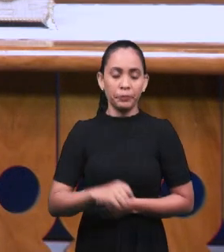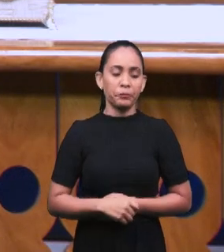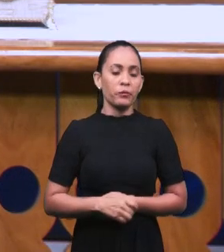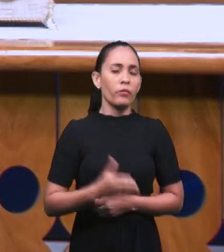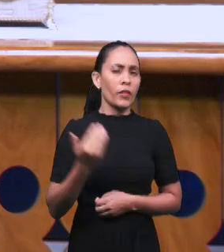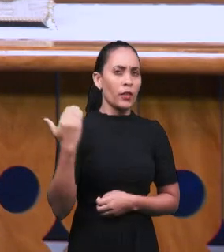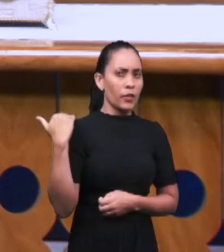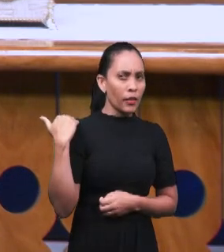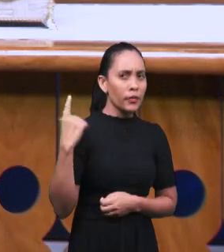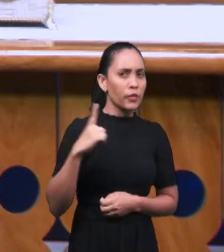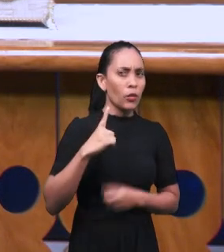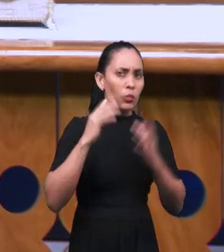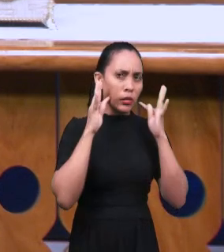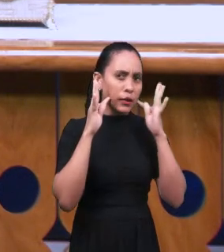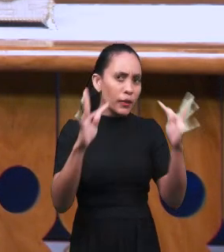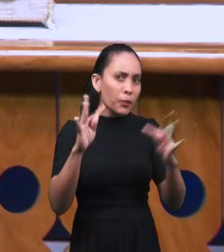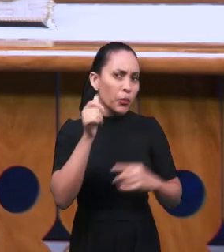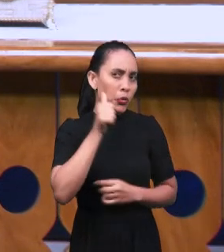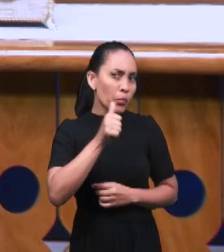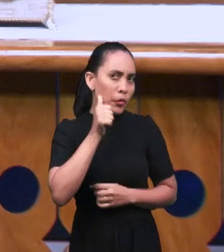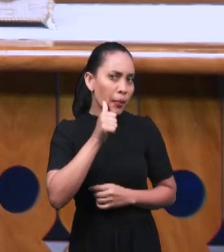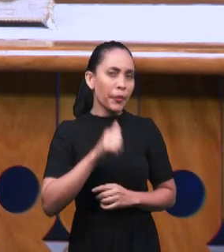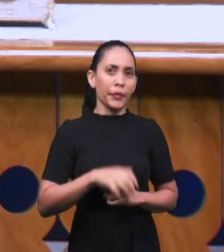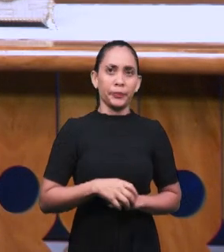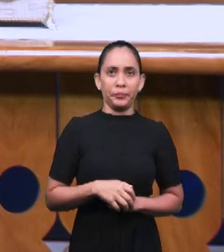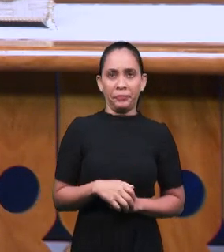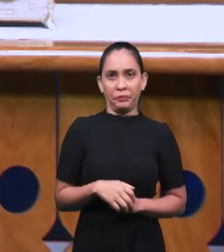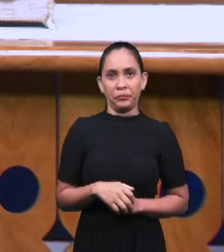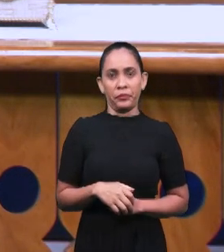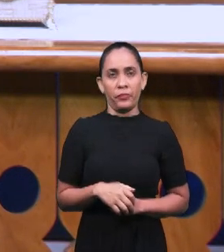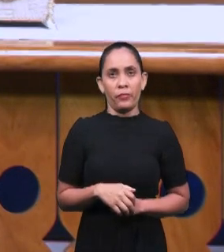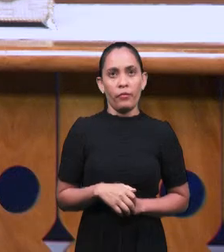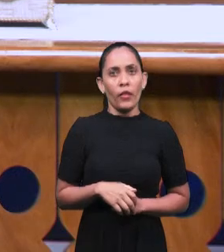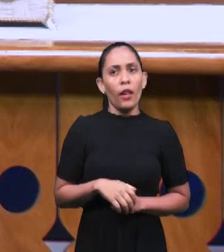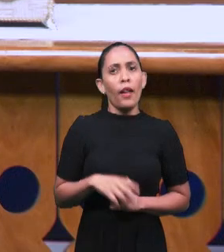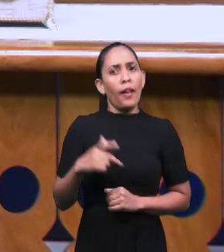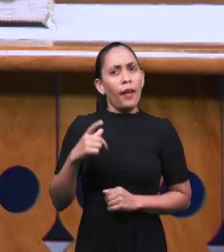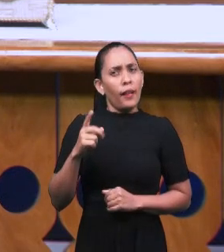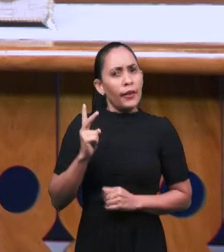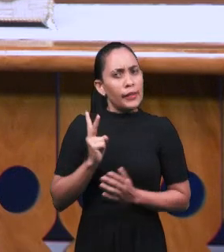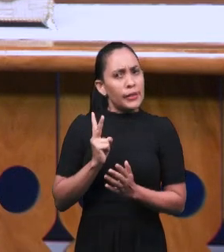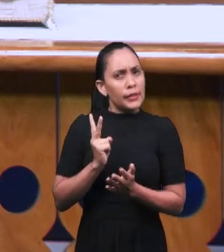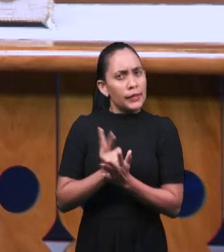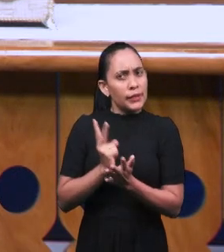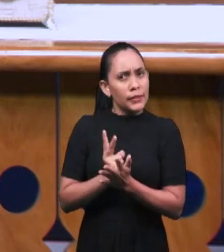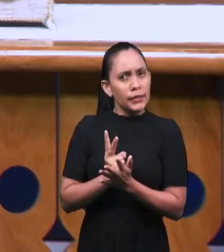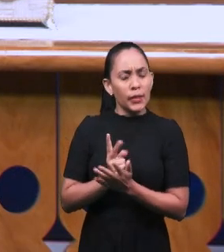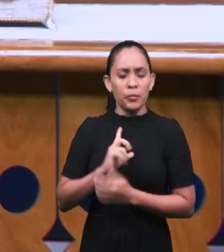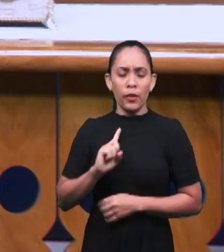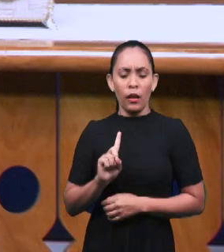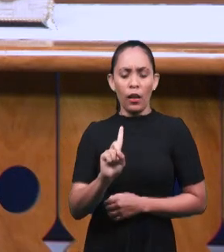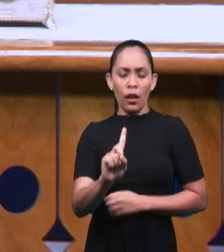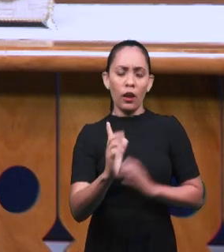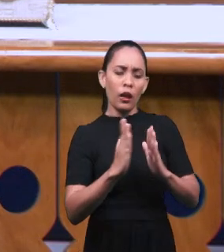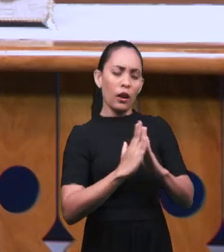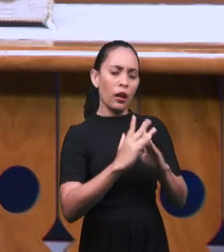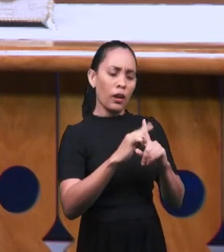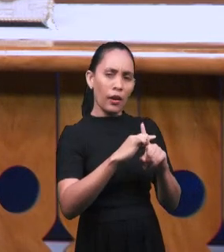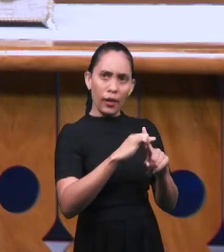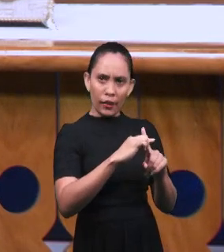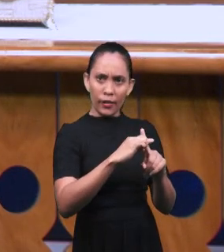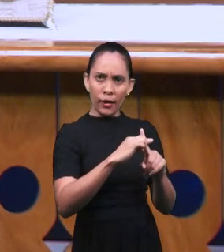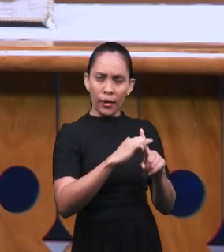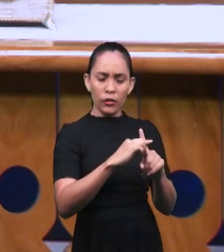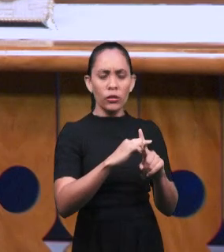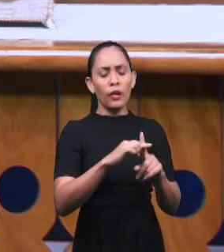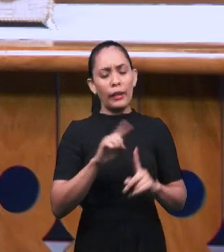uma senhora, ela passava sempre perto da igreja, numa dos nossos